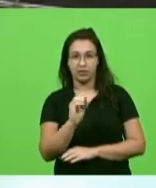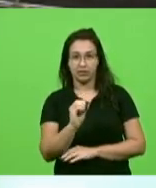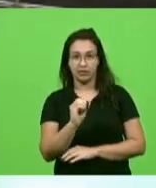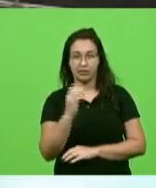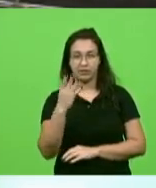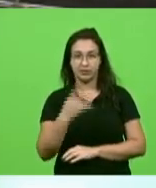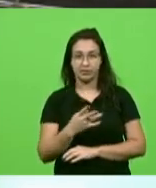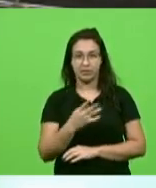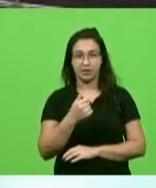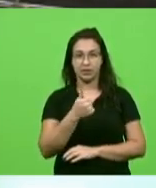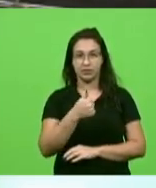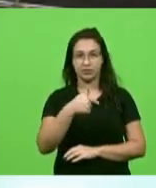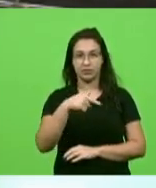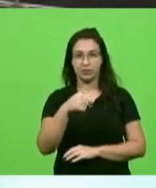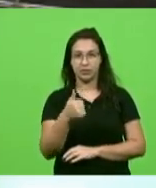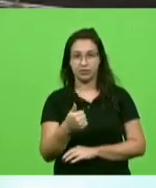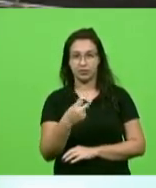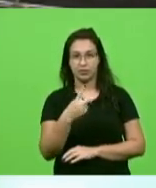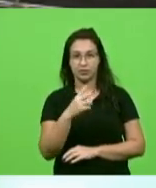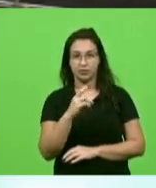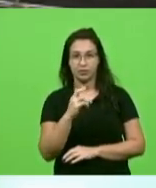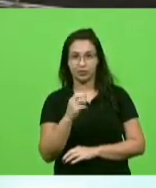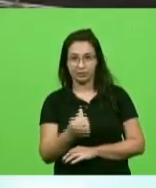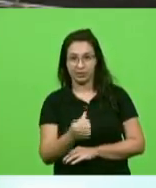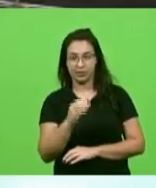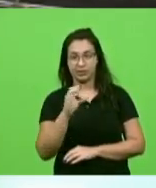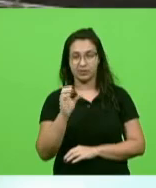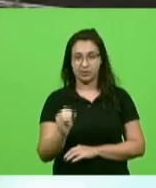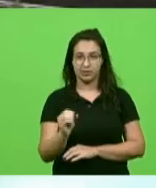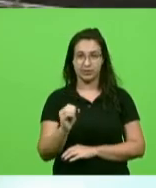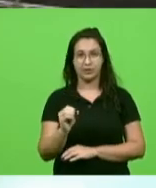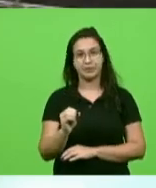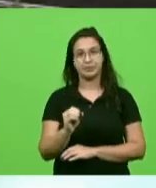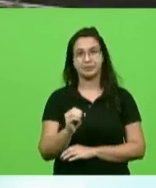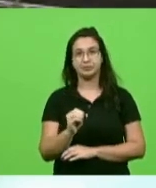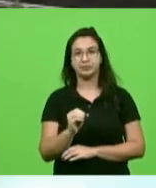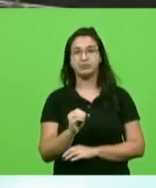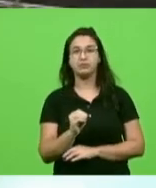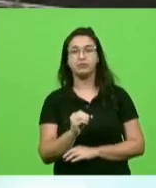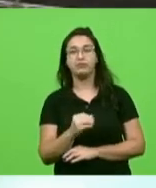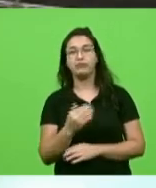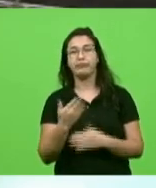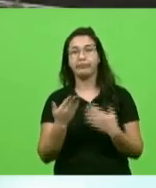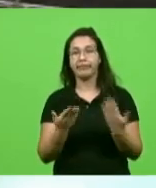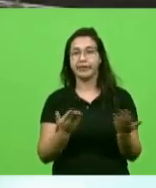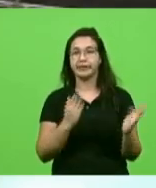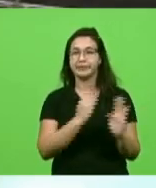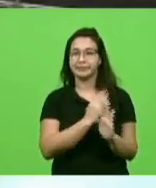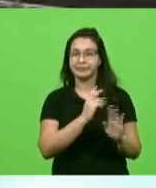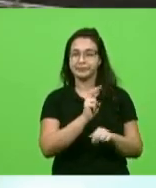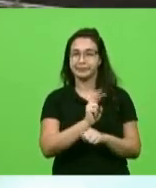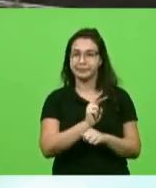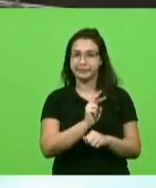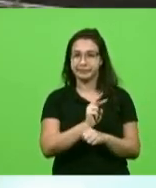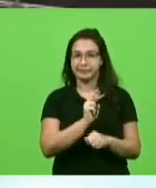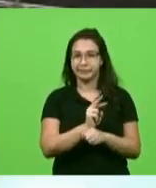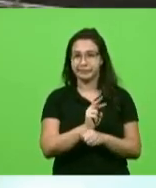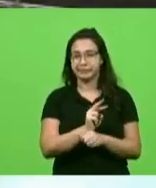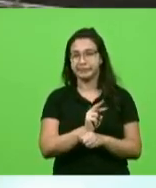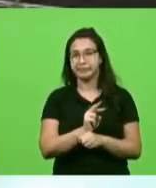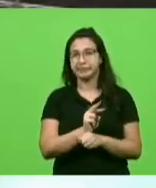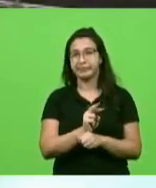20/0 1792 60 determinando a atuação de processo de inspeção para que